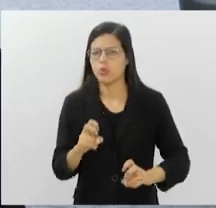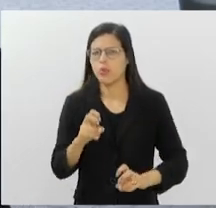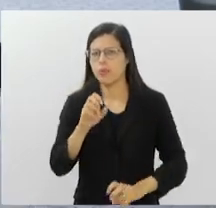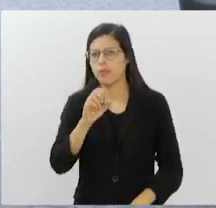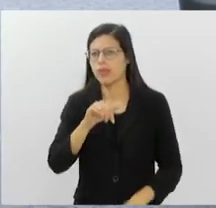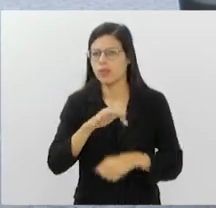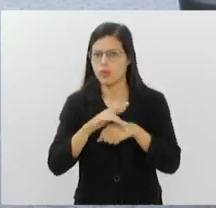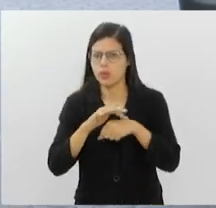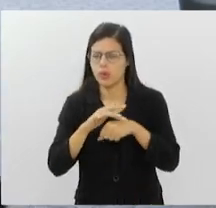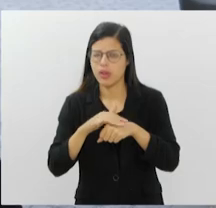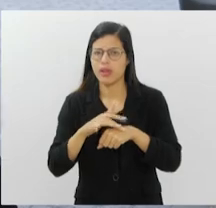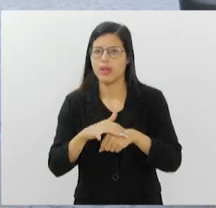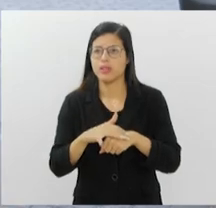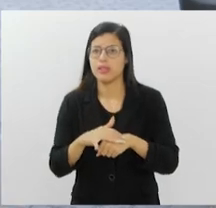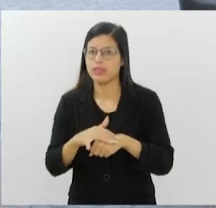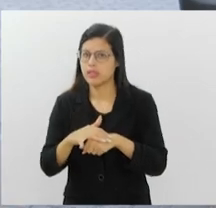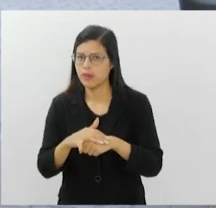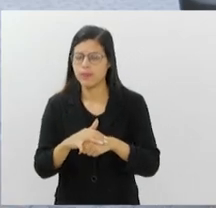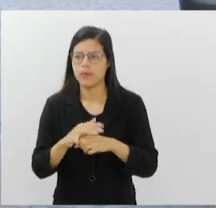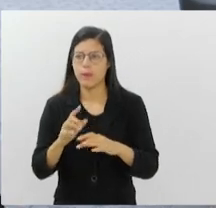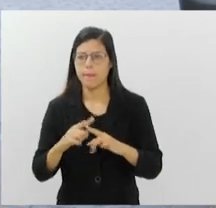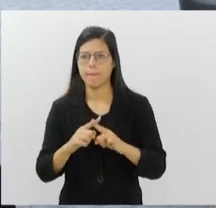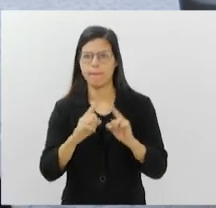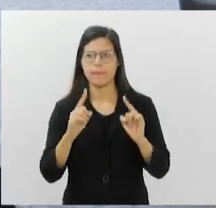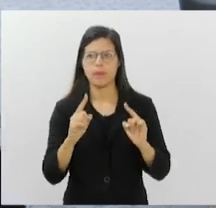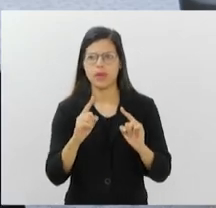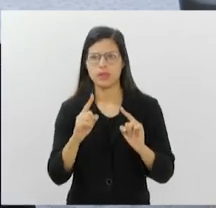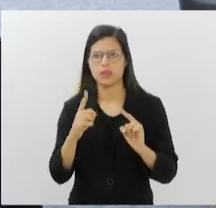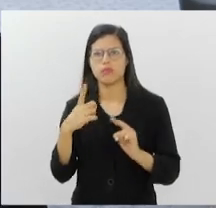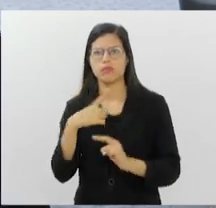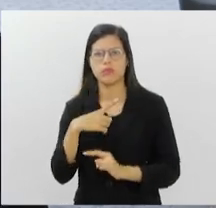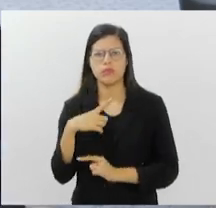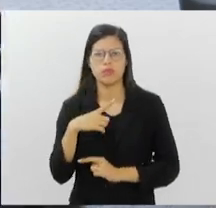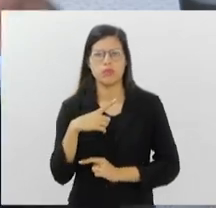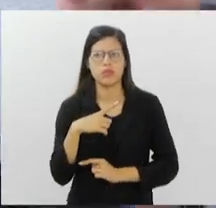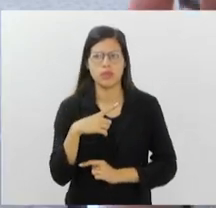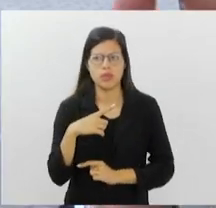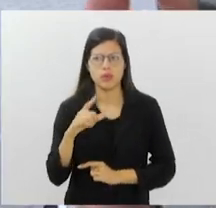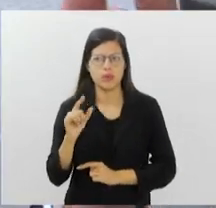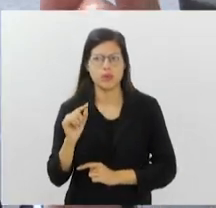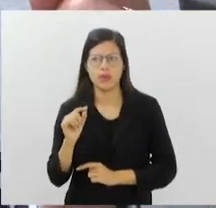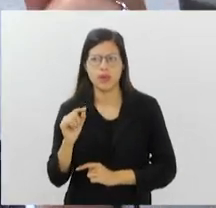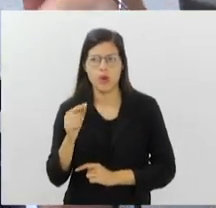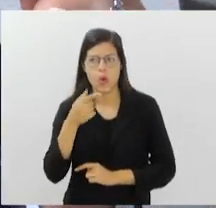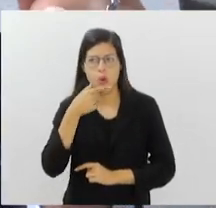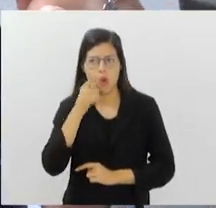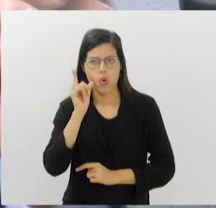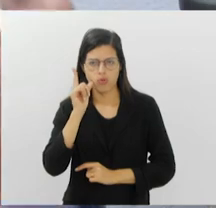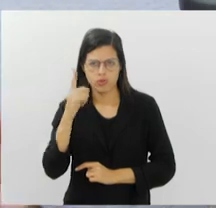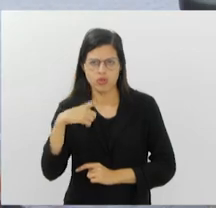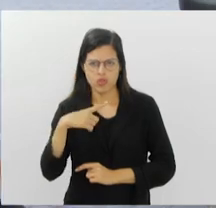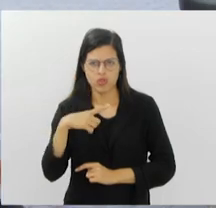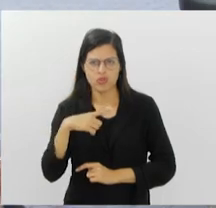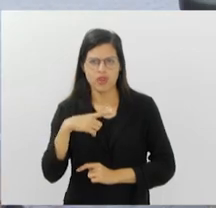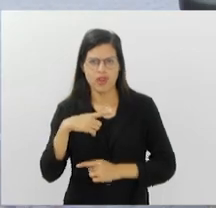corpo inteiro. Porém, se existe um jogo ganho, ontem nós tivemos o jogo da seleção, 4-0.